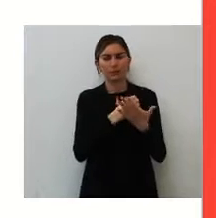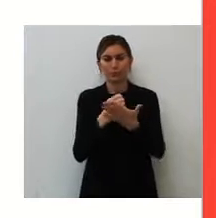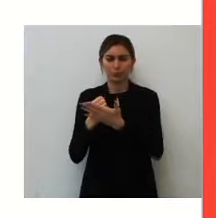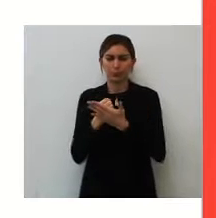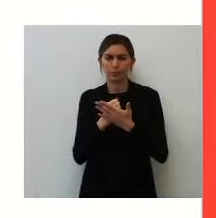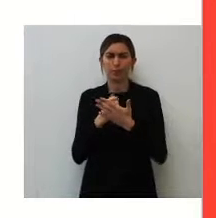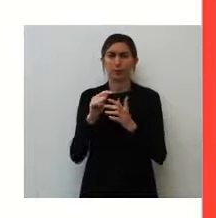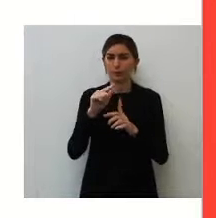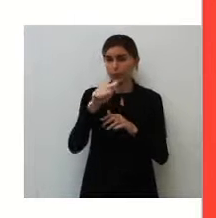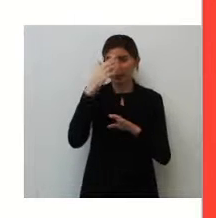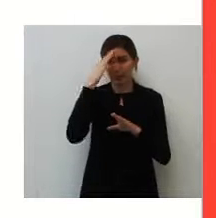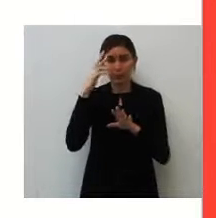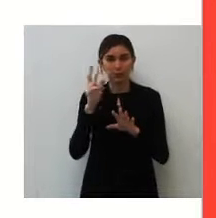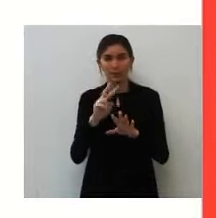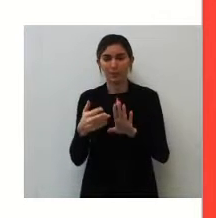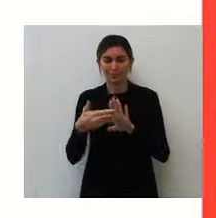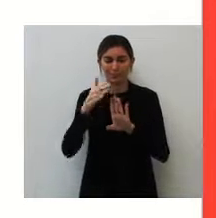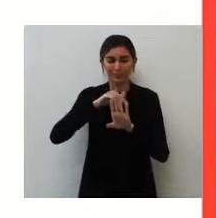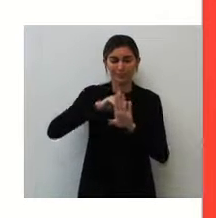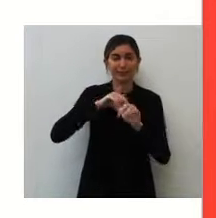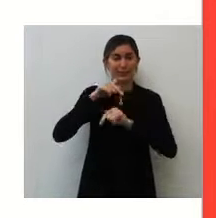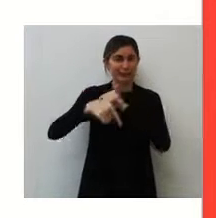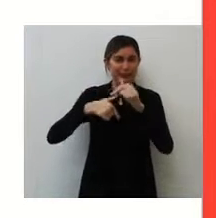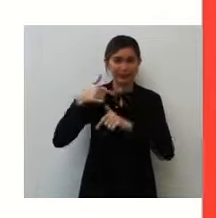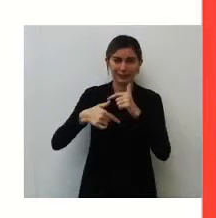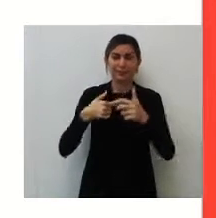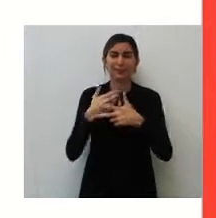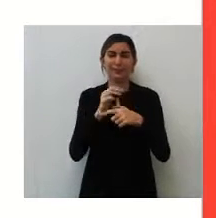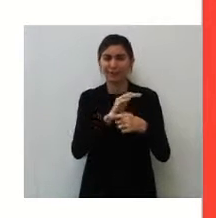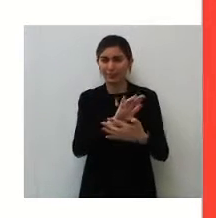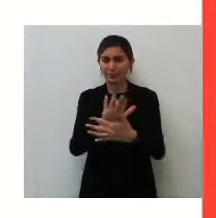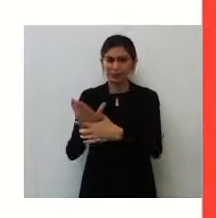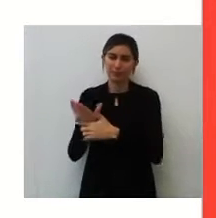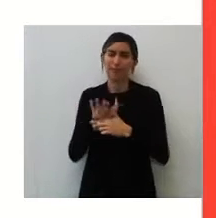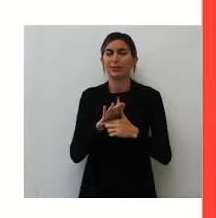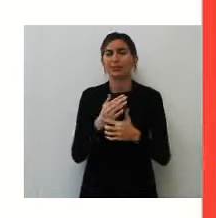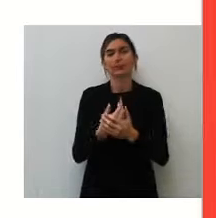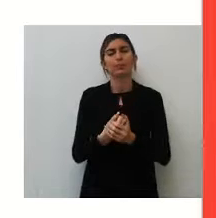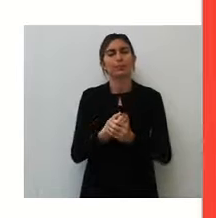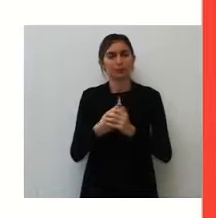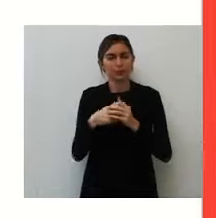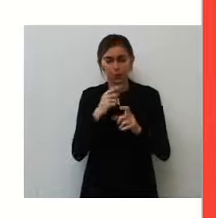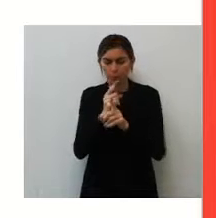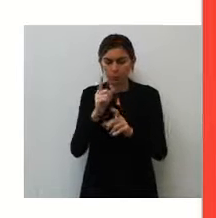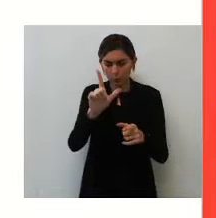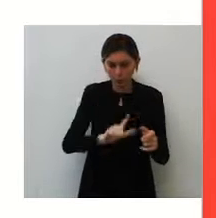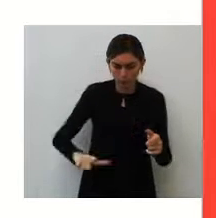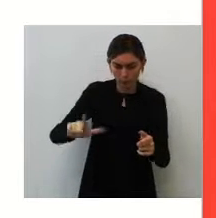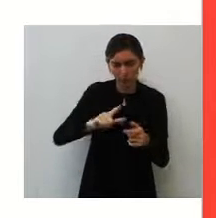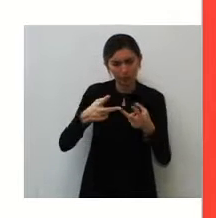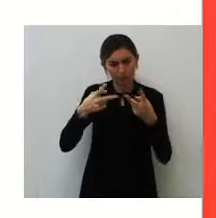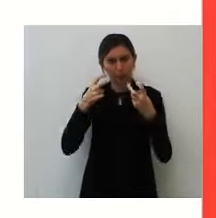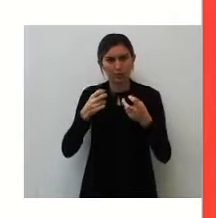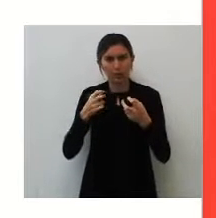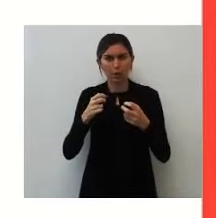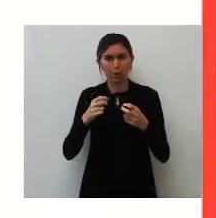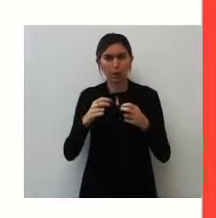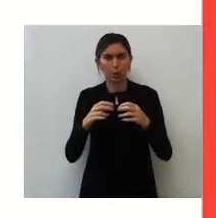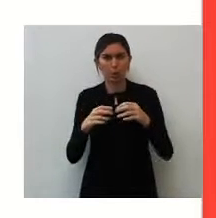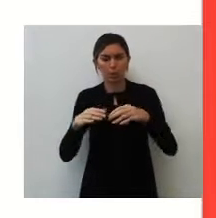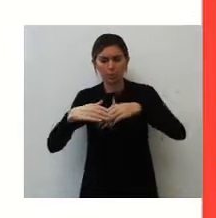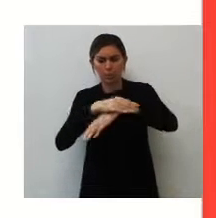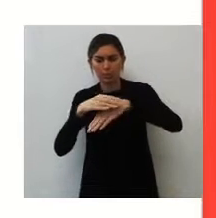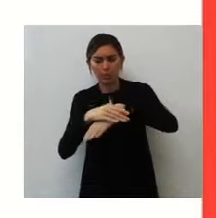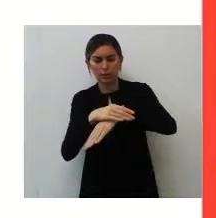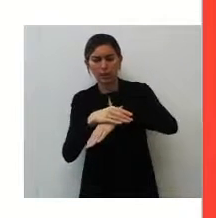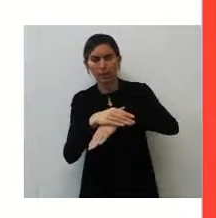ajudando muito sem vocês aqui não dava gente encontrou no lado nenhum submersa apertei lá ela não tá nem toda para